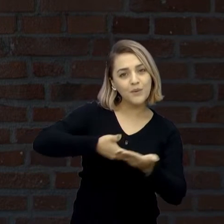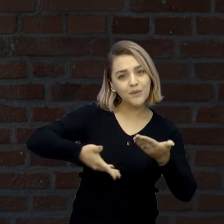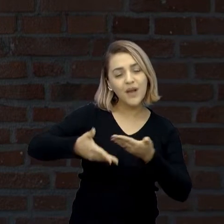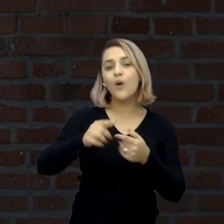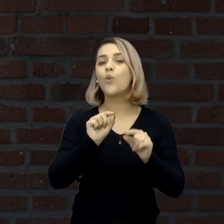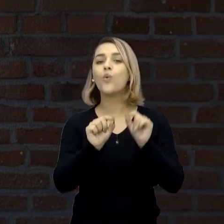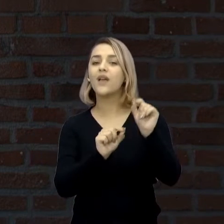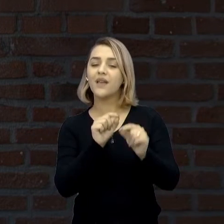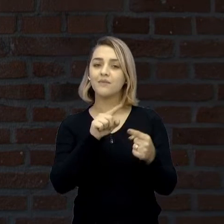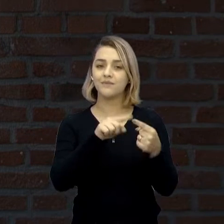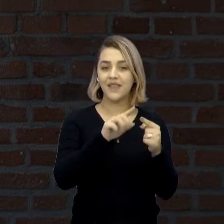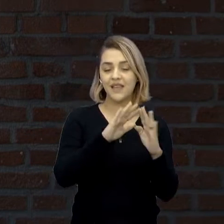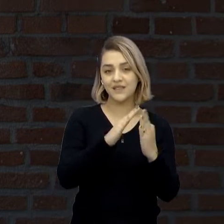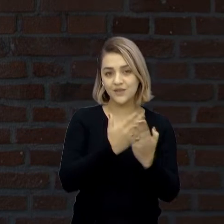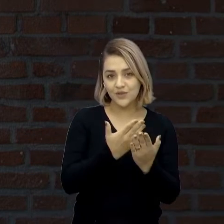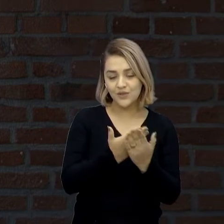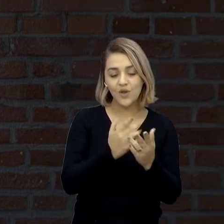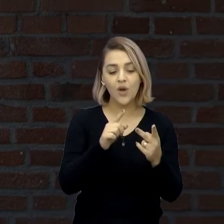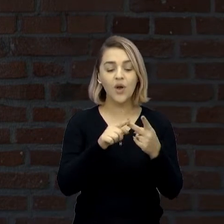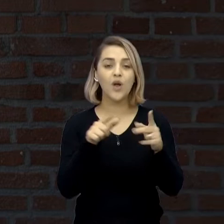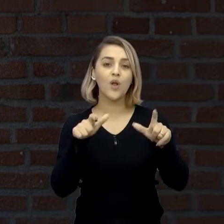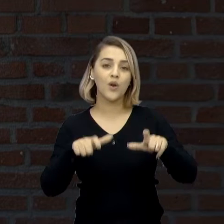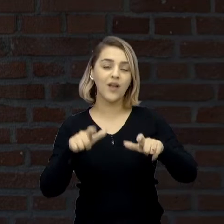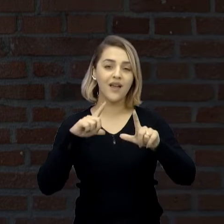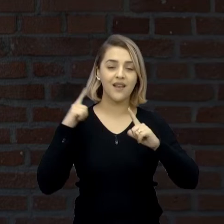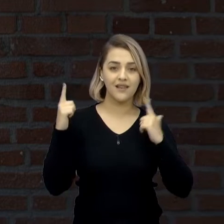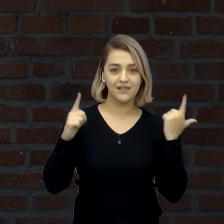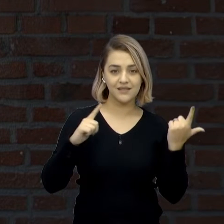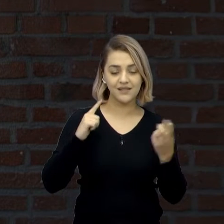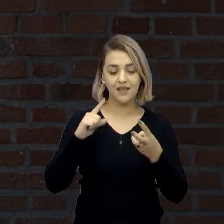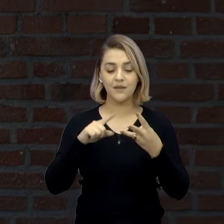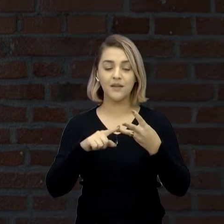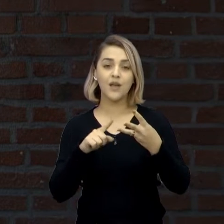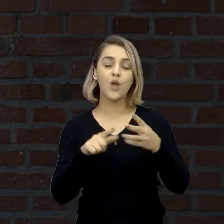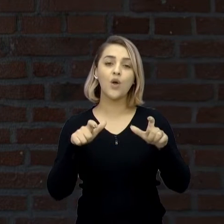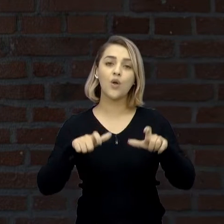lazer, habitações, áreas de compra e etc.